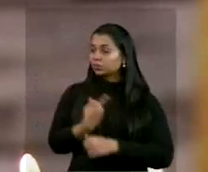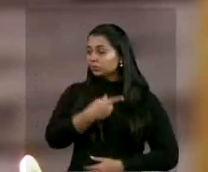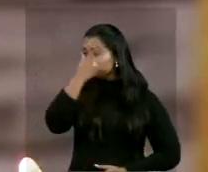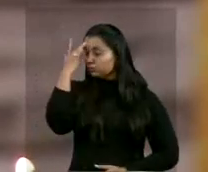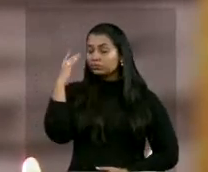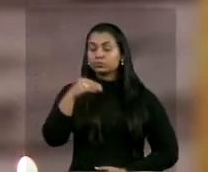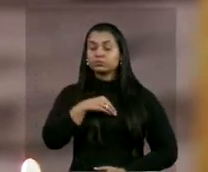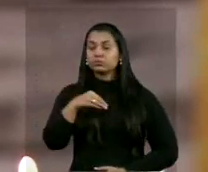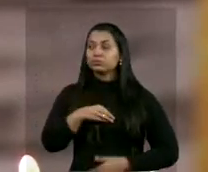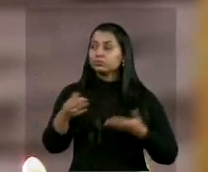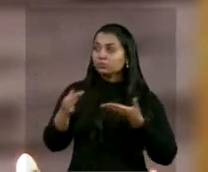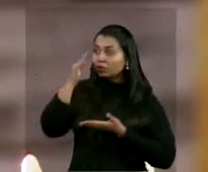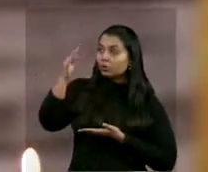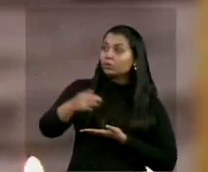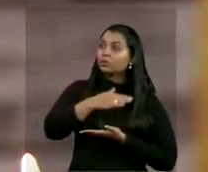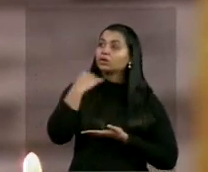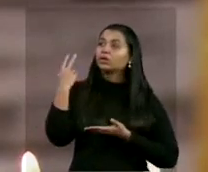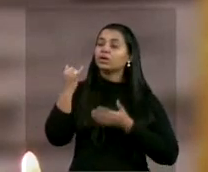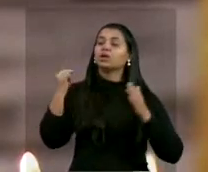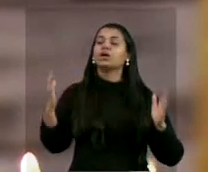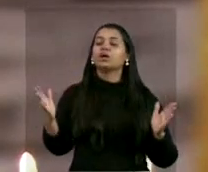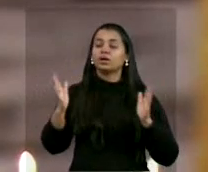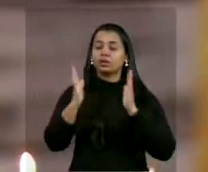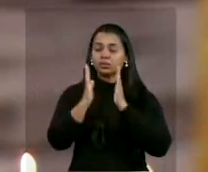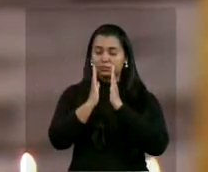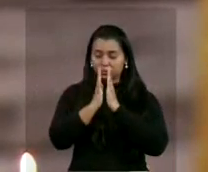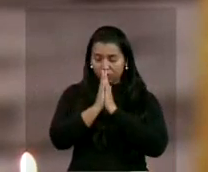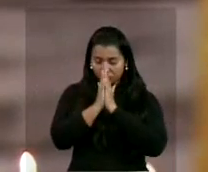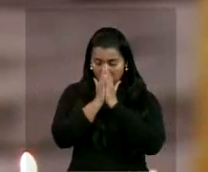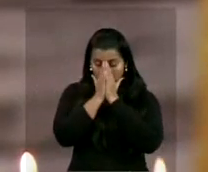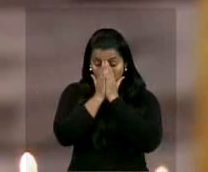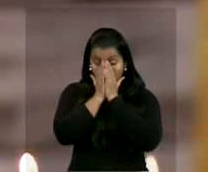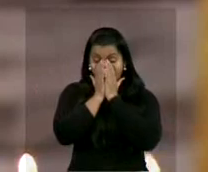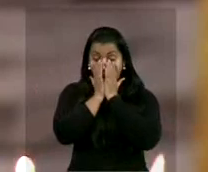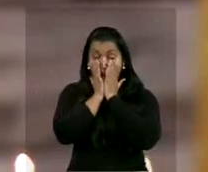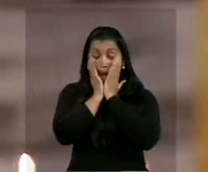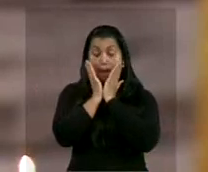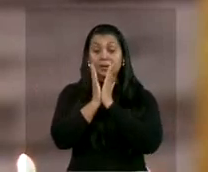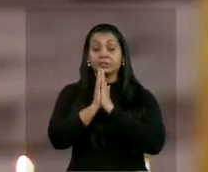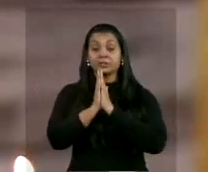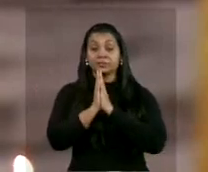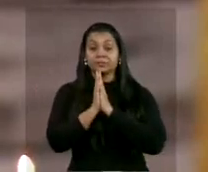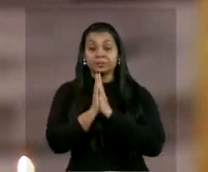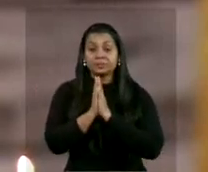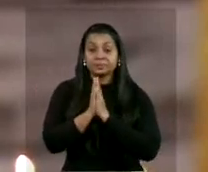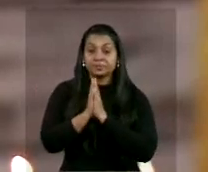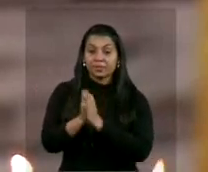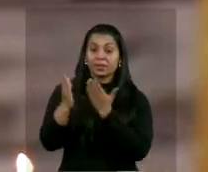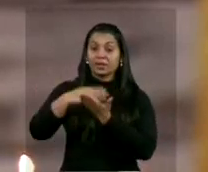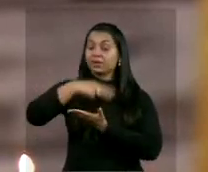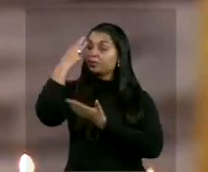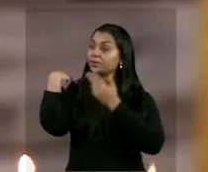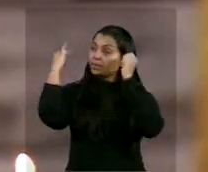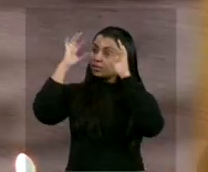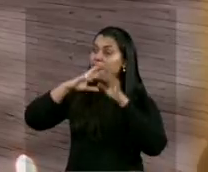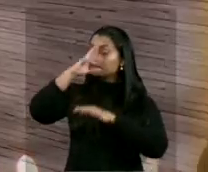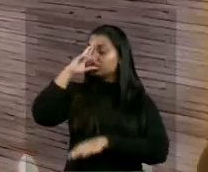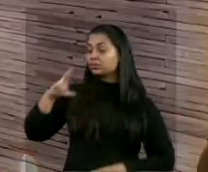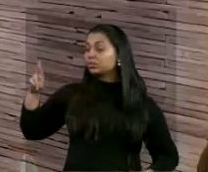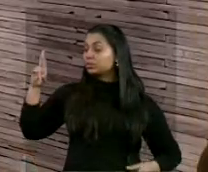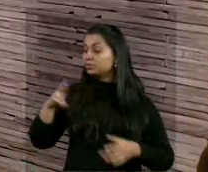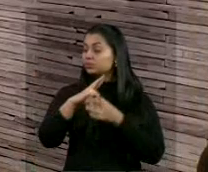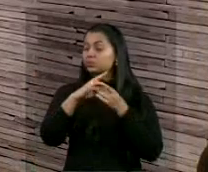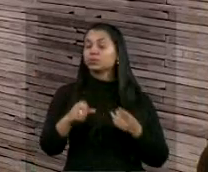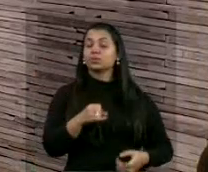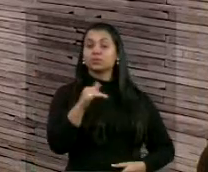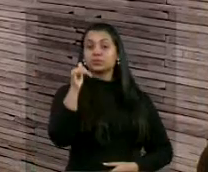Santa Maria, Mãe de Deus, rogai por nós, pecadores, agora e na hora de nossa morte. Amém. Ave Maria, cheia